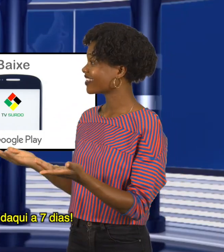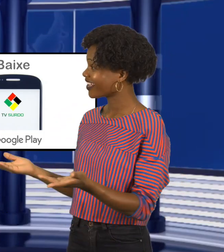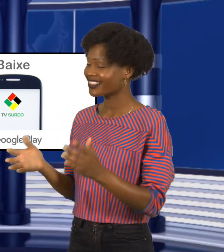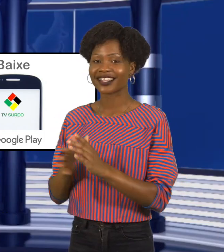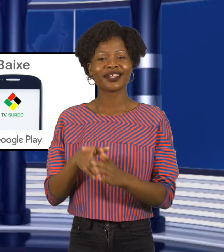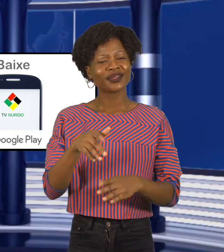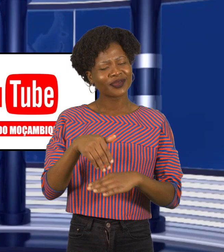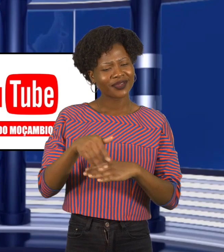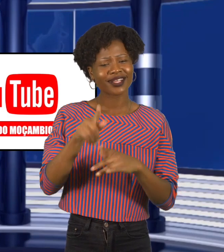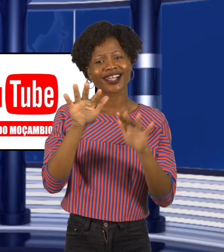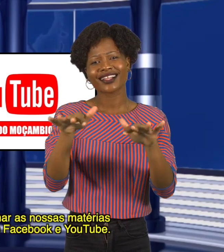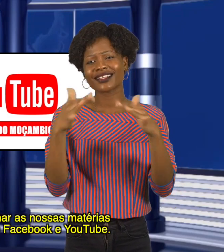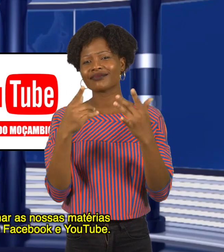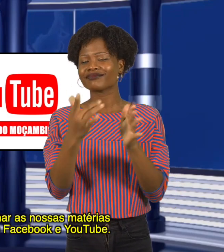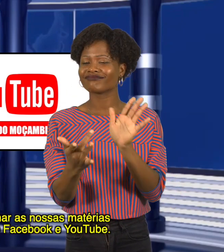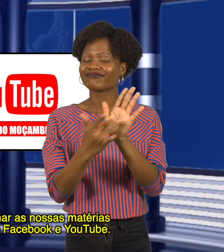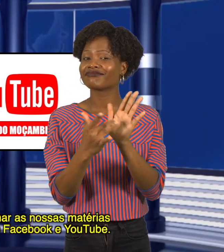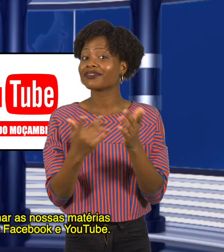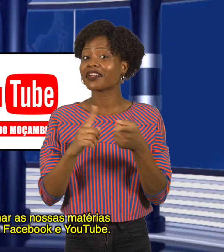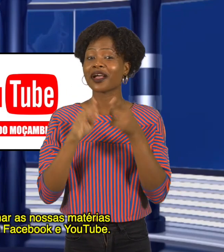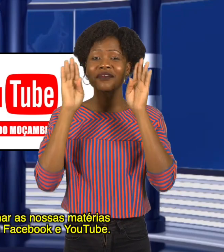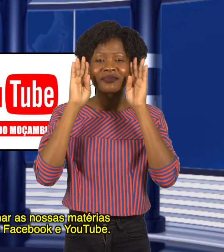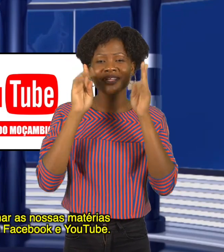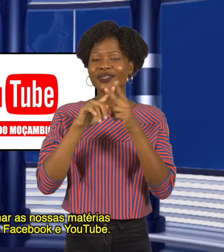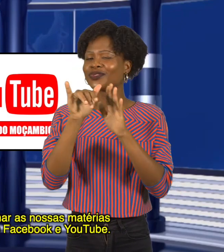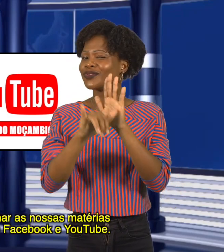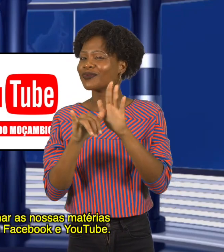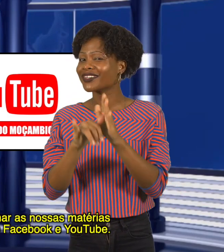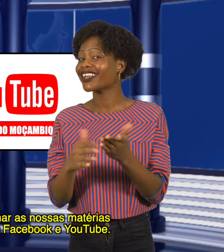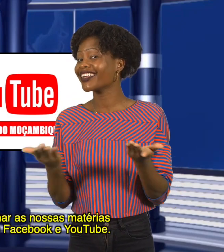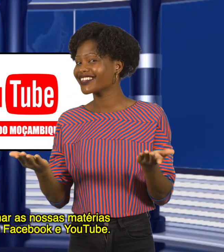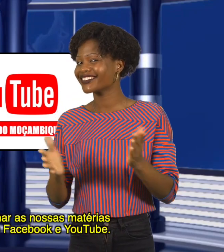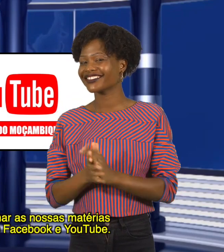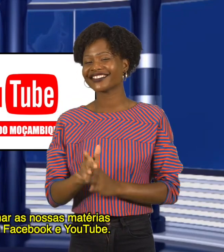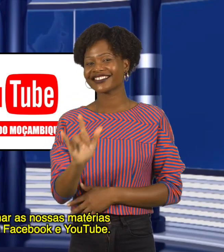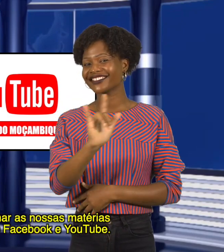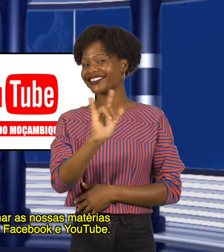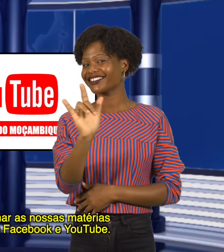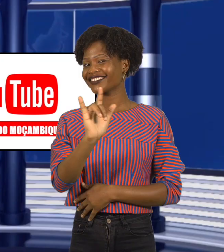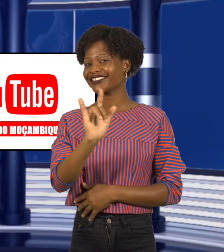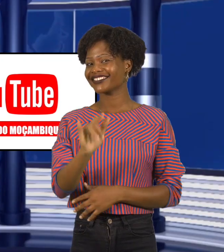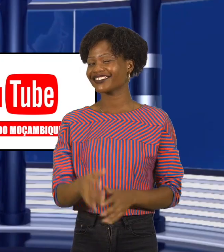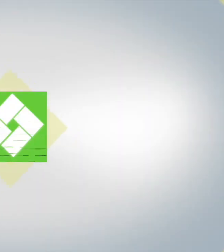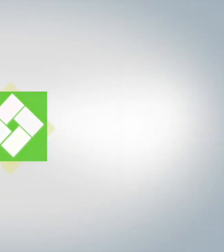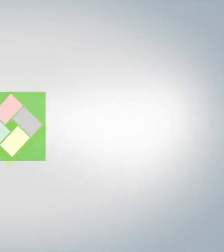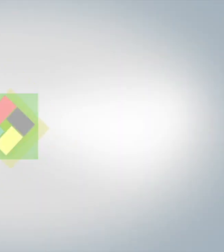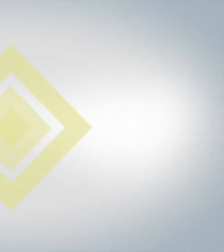sete dias. Continua acompanhar as nossas matérias nas nossas contas Facebook e Youtube.